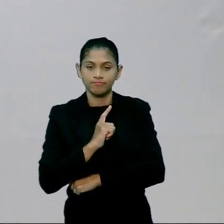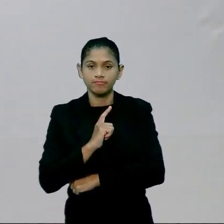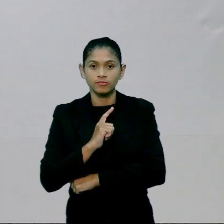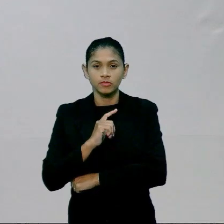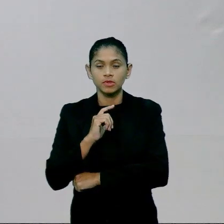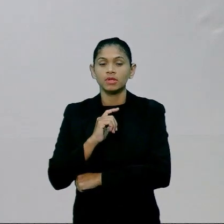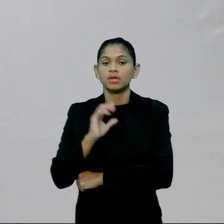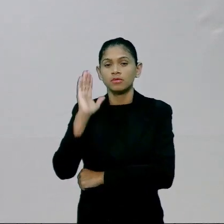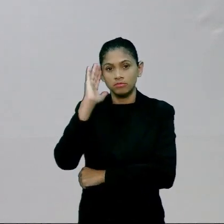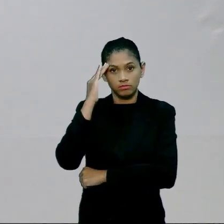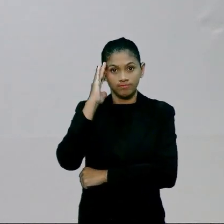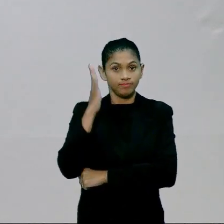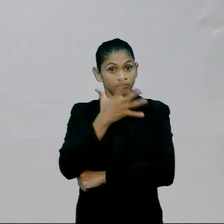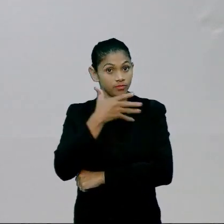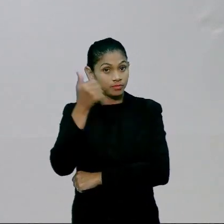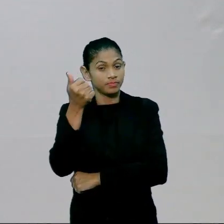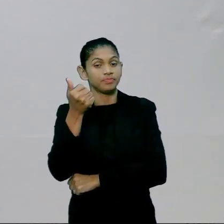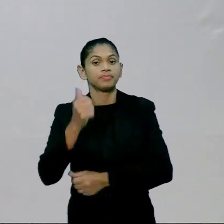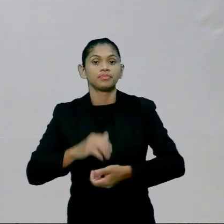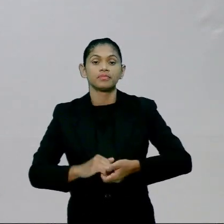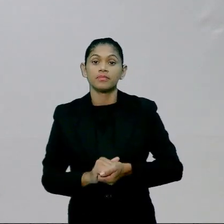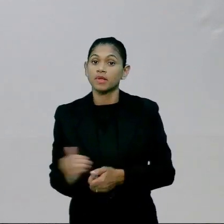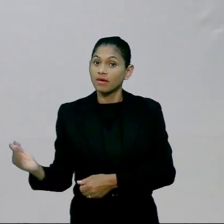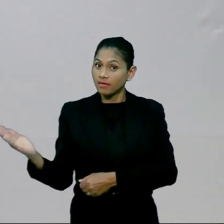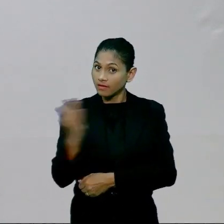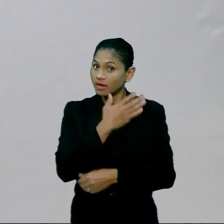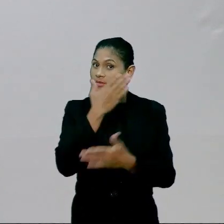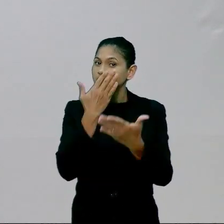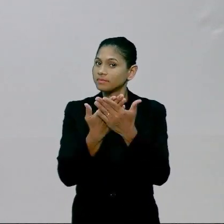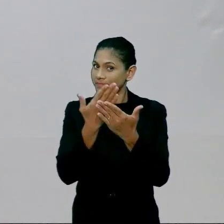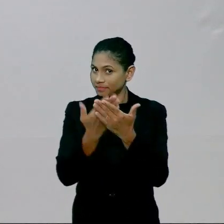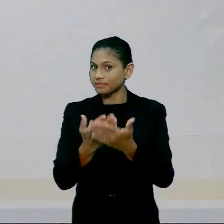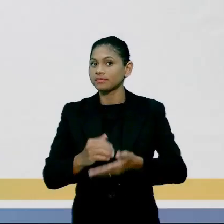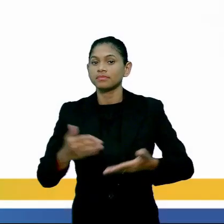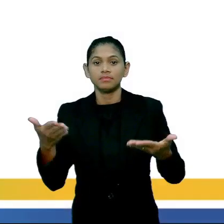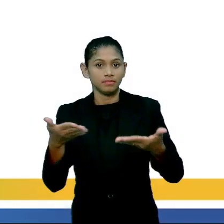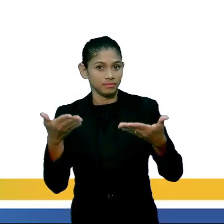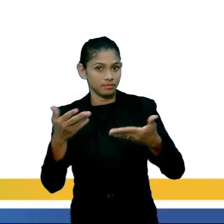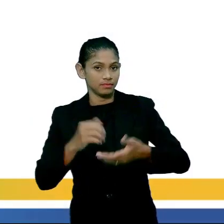conteúdo. Mas sem perca de tempo, vamos à nossa aula de hoje.